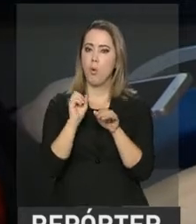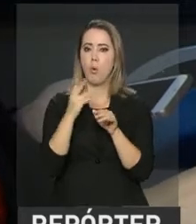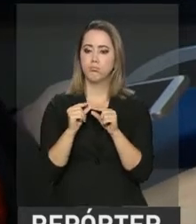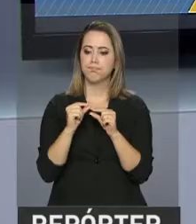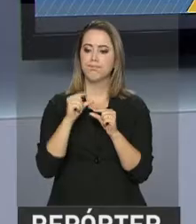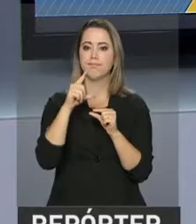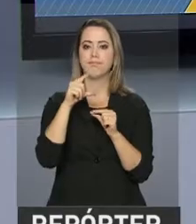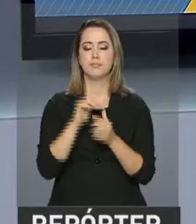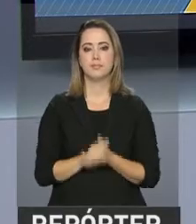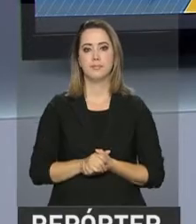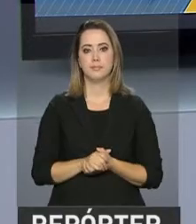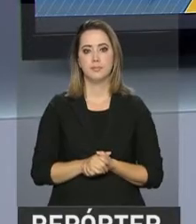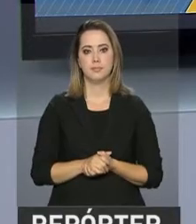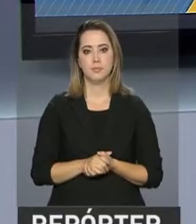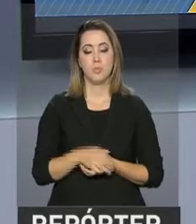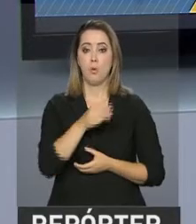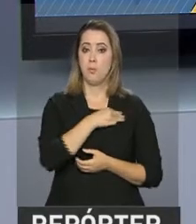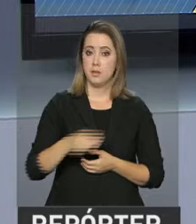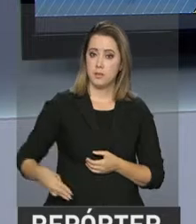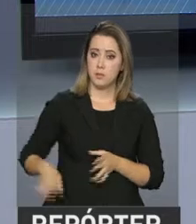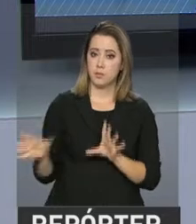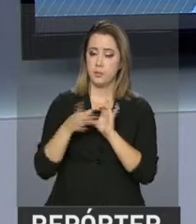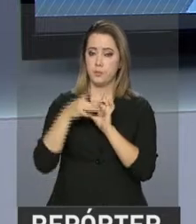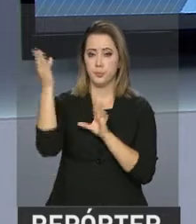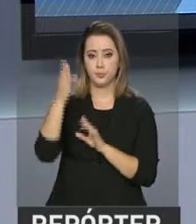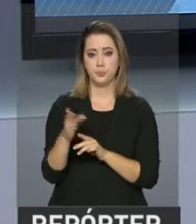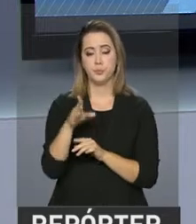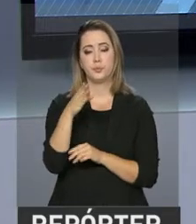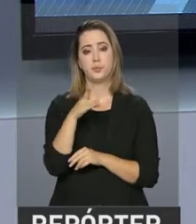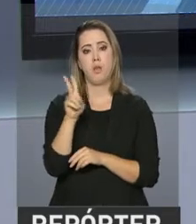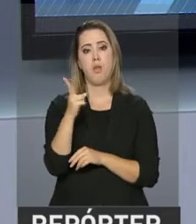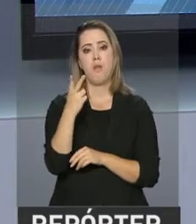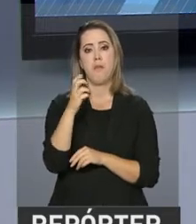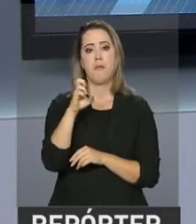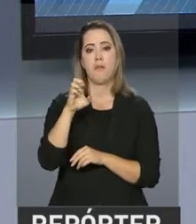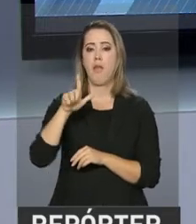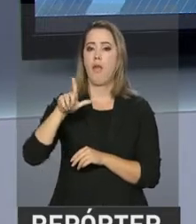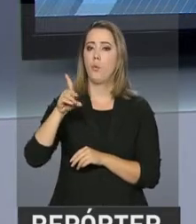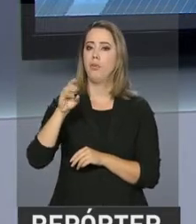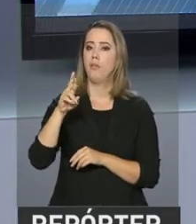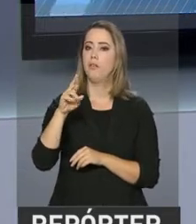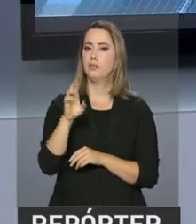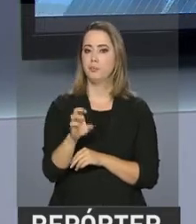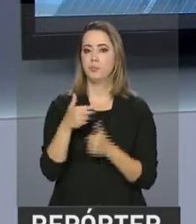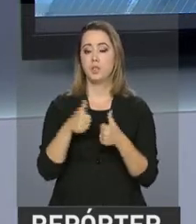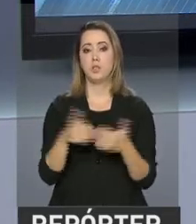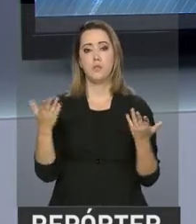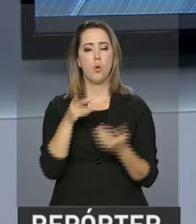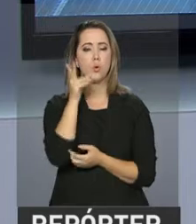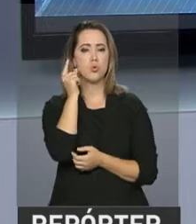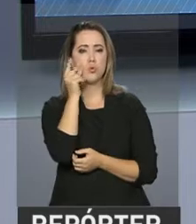um pouco mais. O ministro da Integração Nacional, Helder Barbalho, esteve hoje no Ceará para inspecionar o